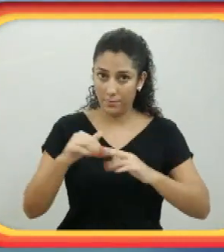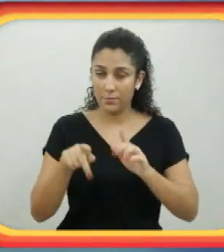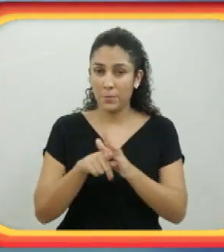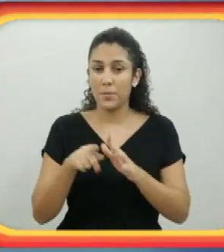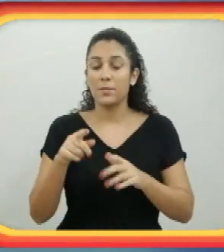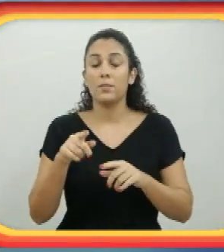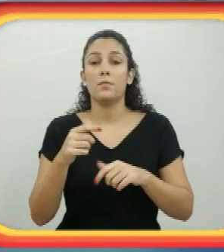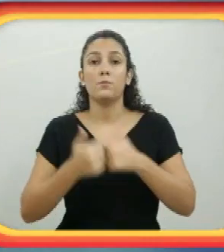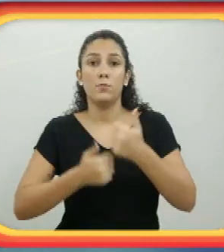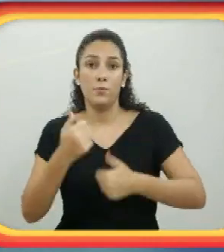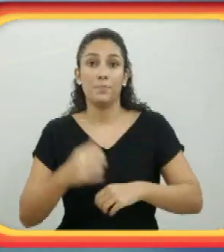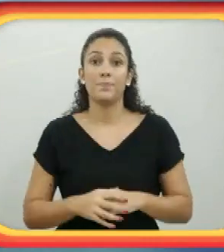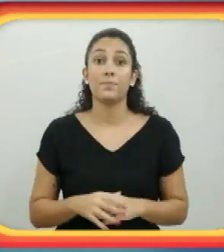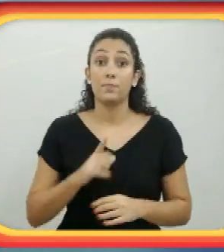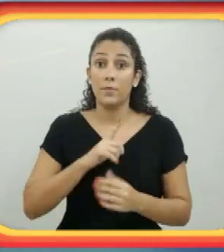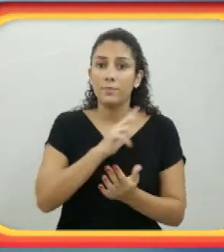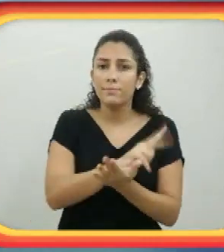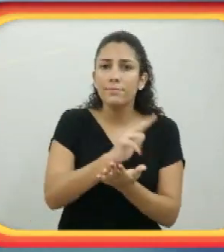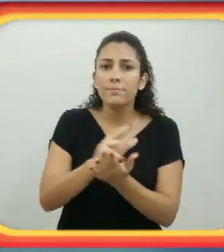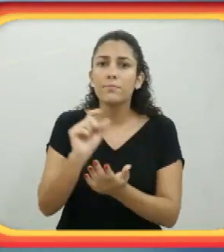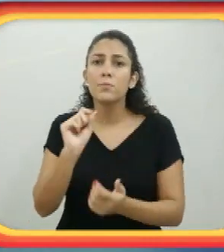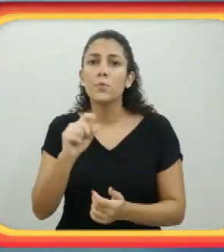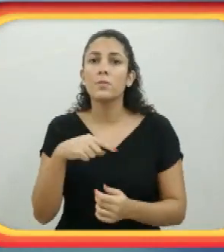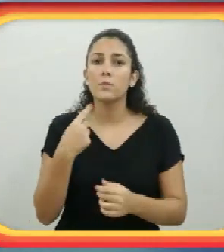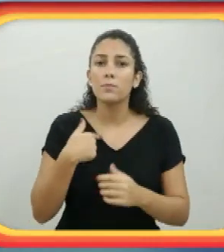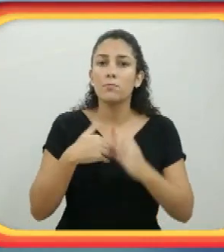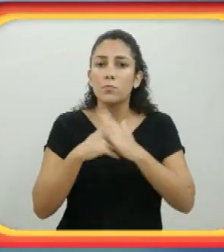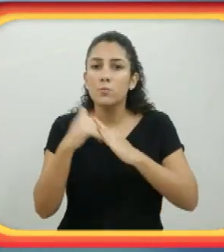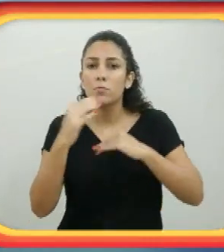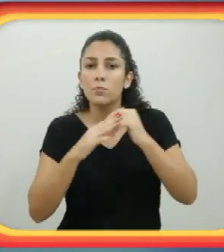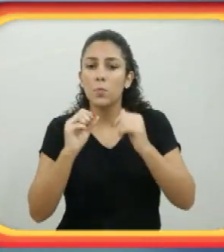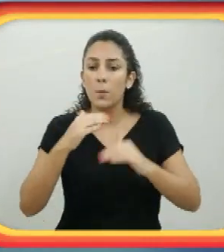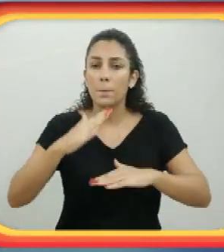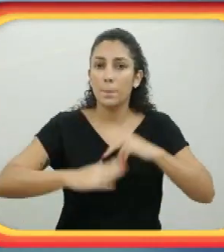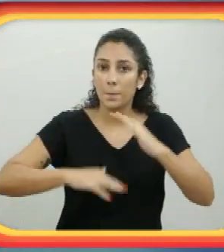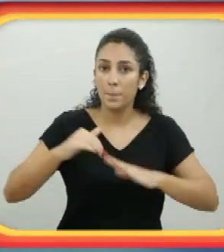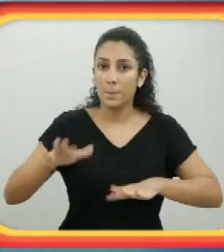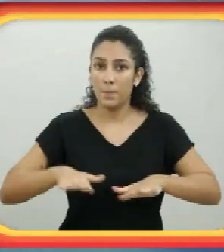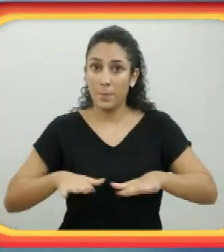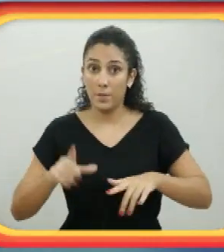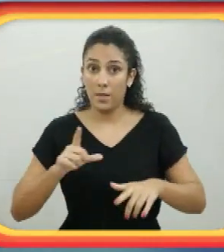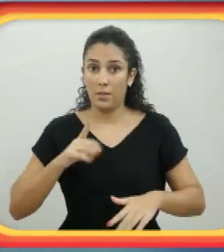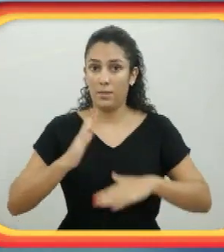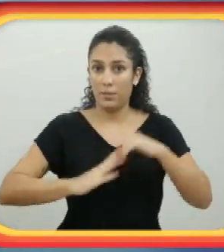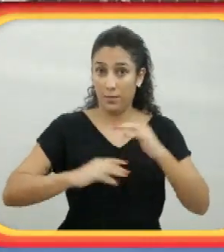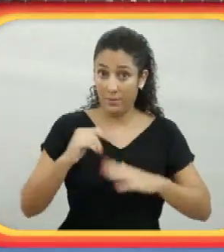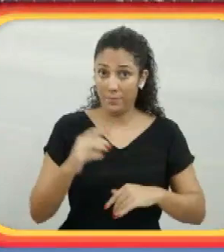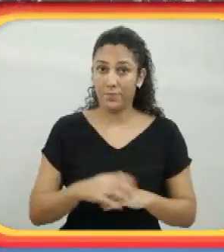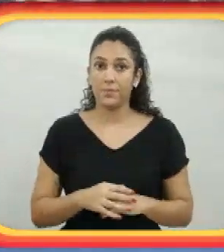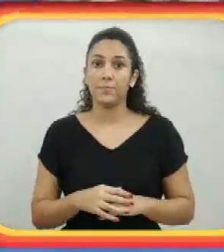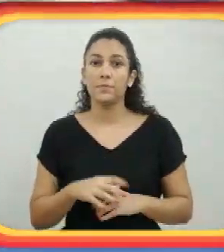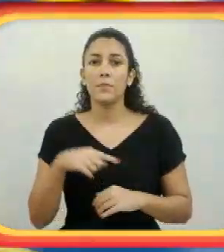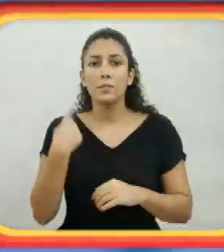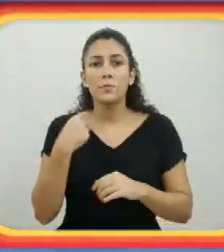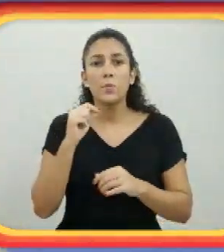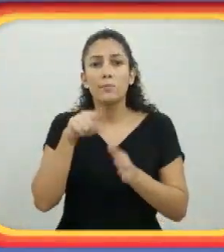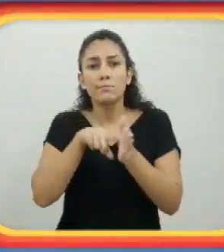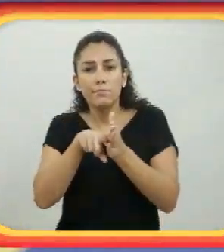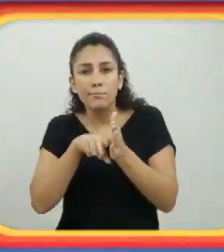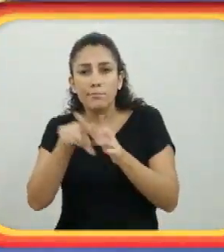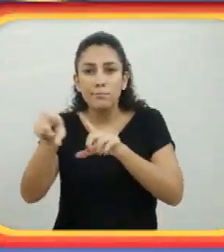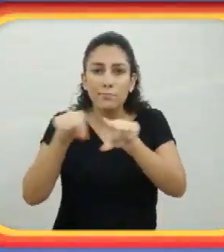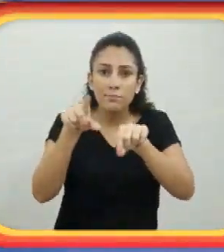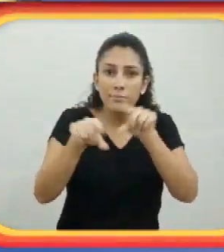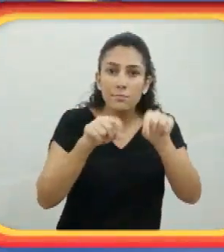jogo. E aí tem diversas ações que a gente vai construindo ao longo da preparação técnica e tática, porque a gente vai